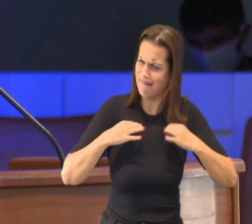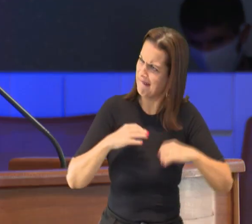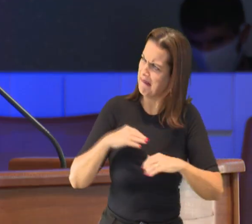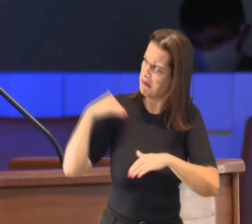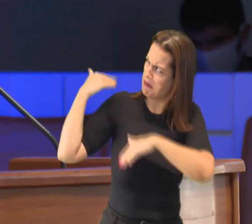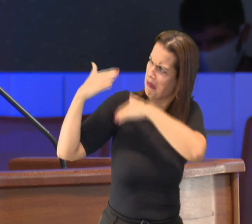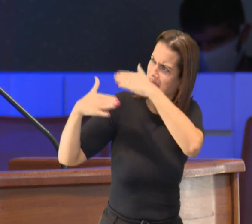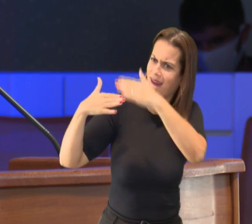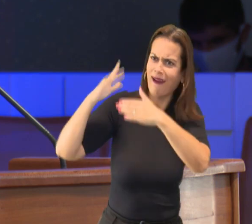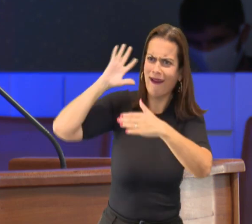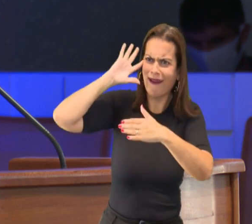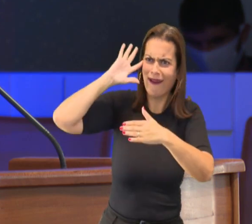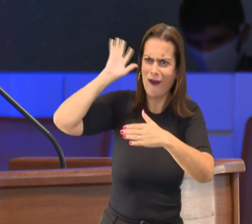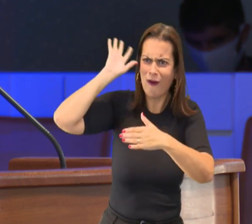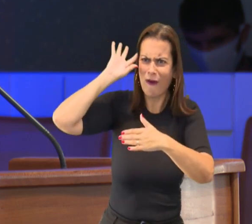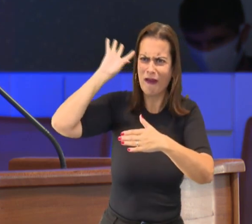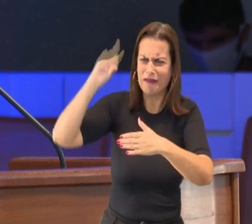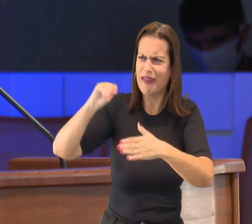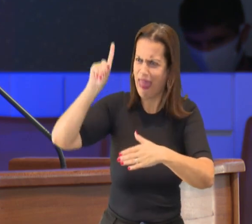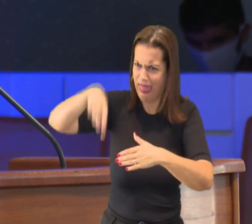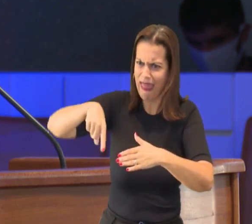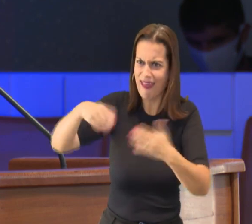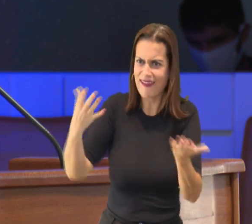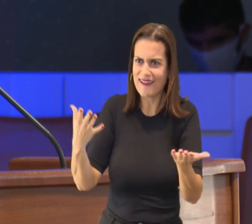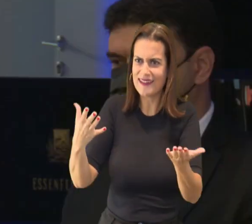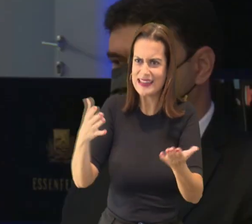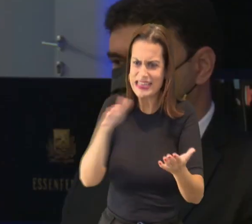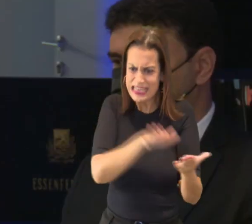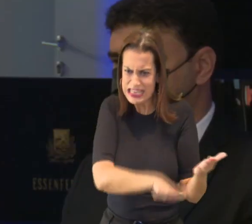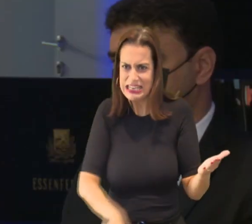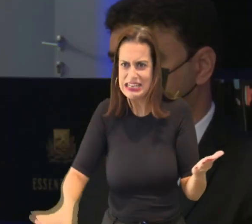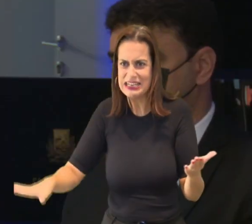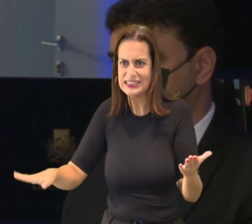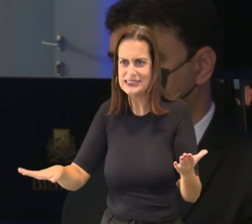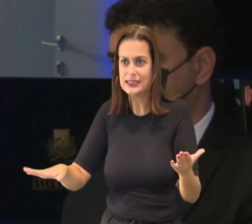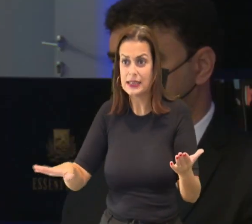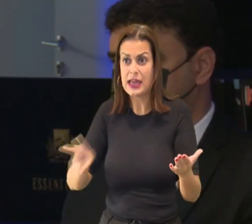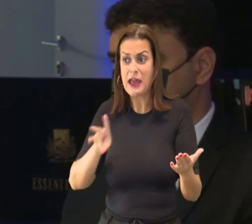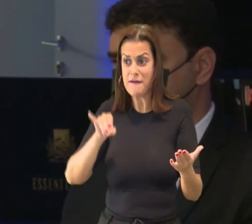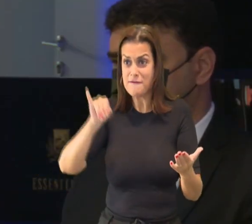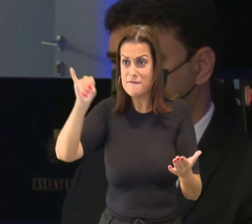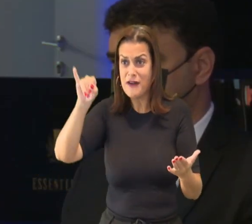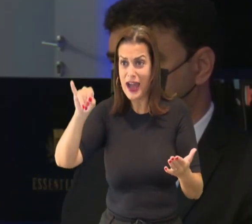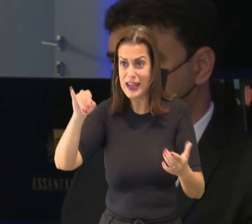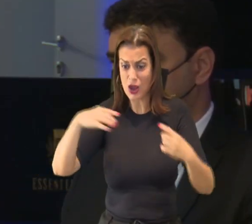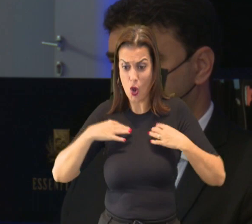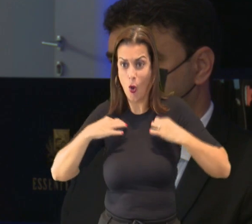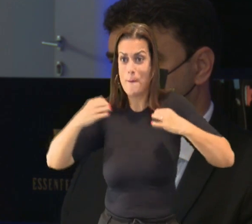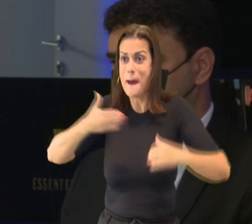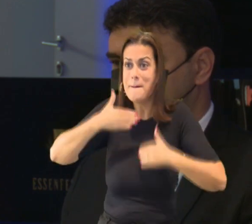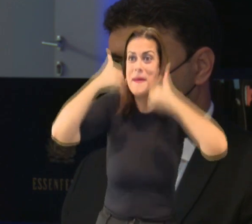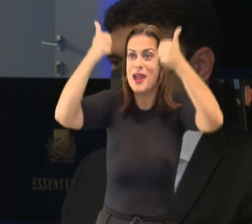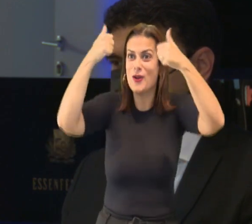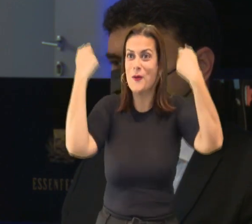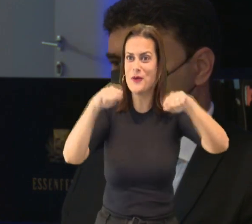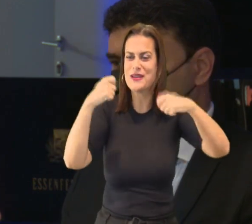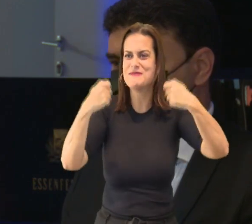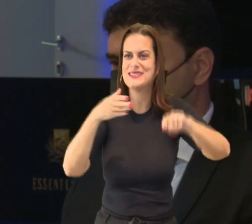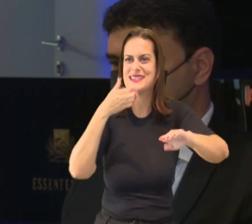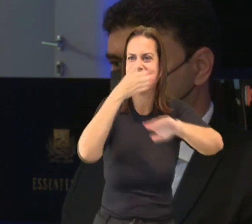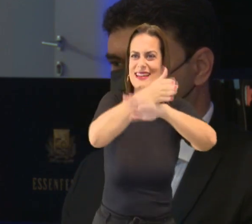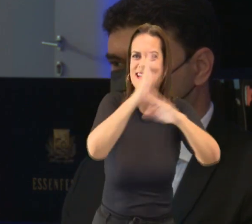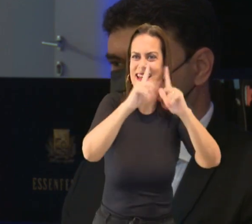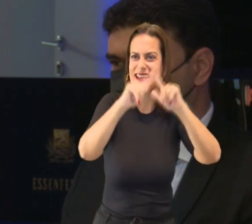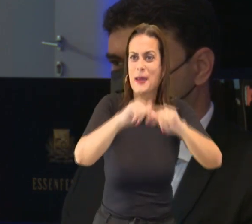Me ocorreu esse pensamento. Será que quando criança nós ouvíamos isto, vai colocar a melhor roupa, porque nós temos que ir para a igreja com a melhor